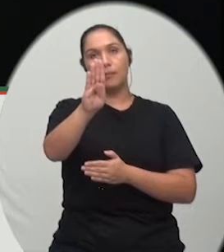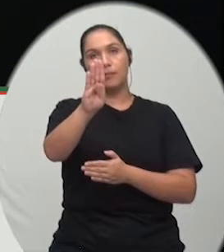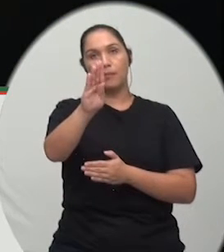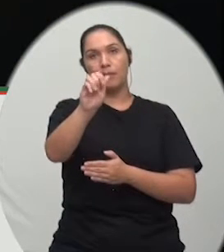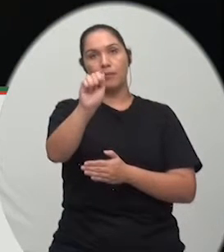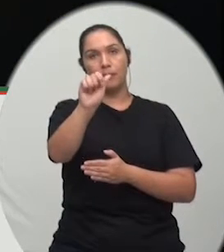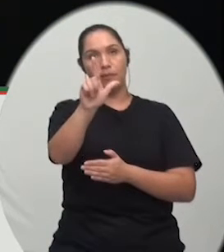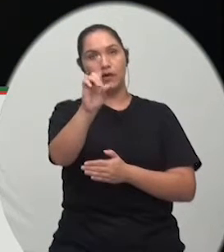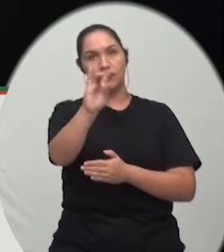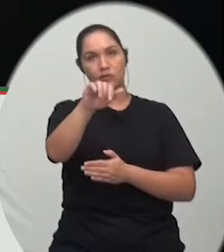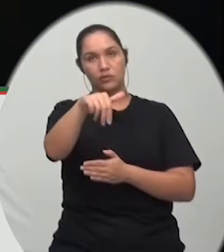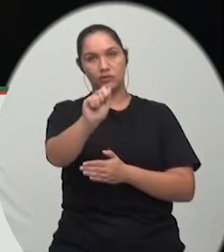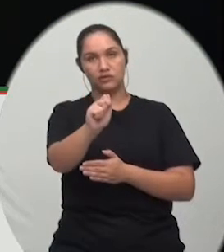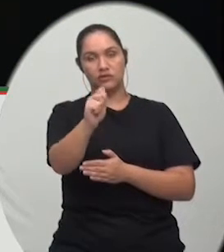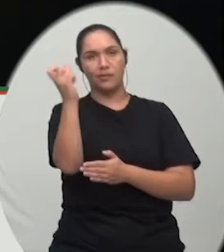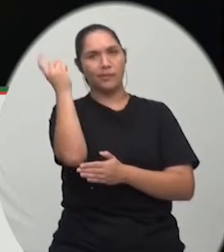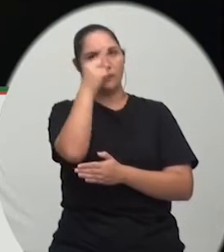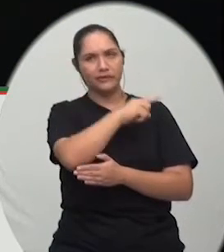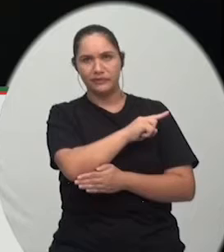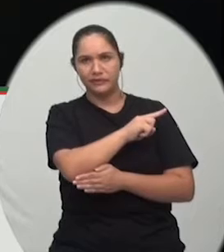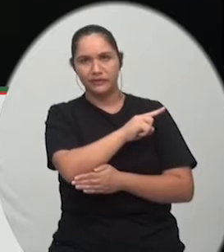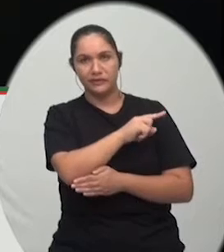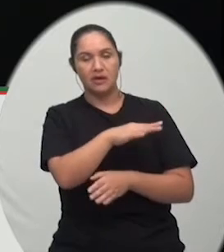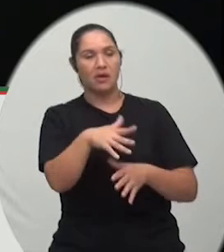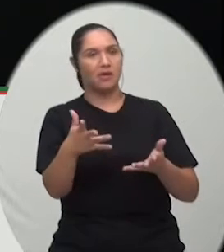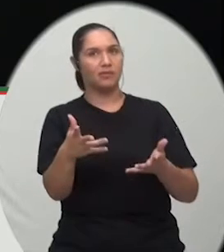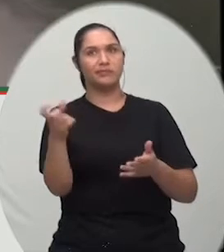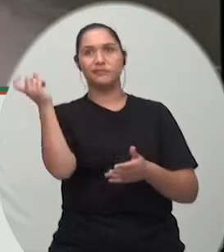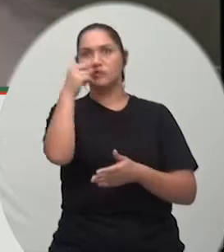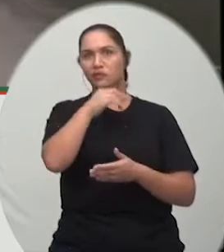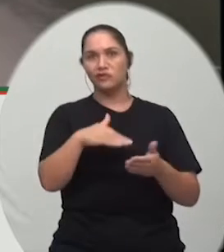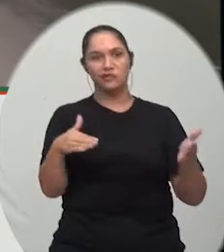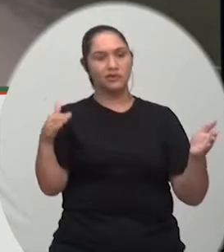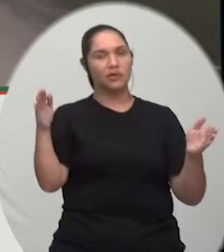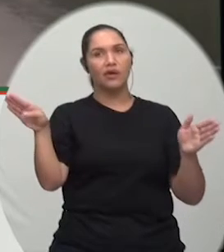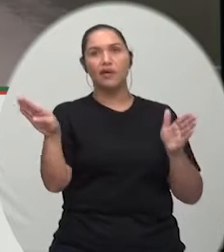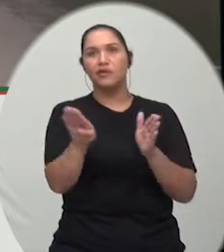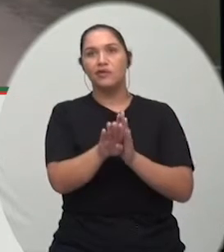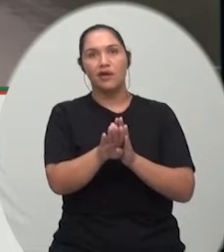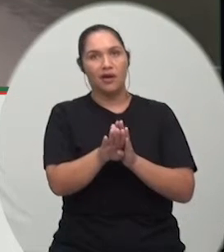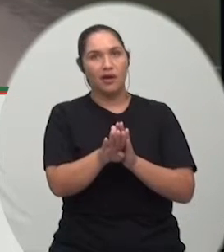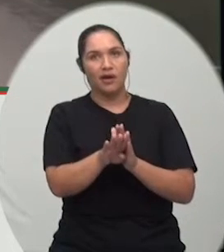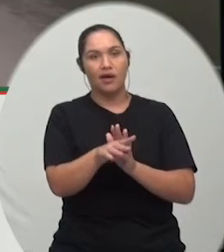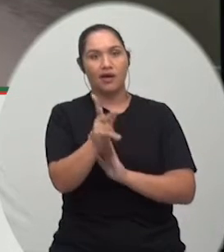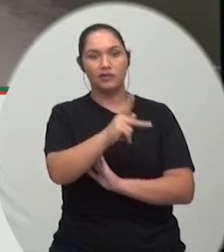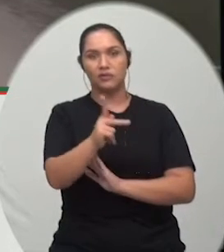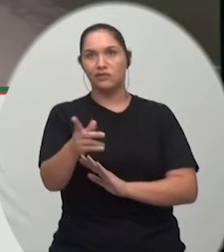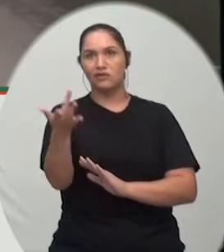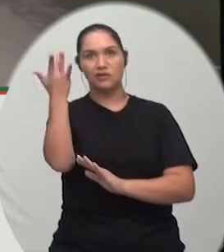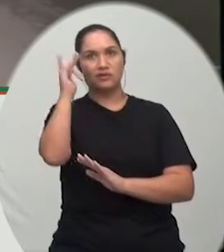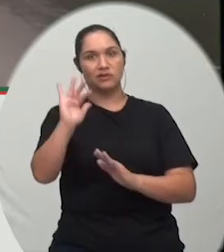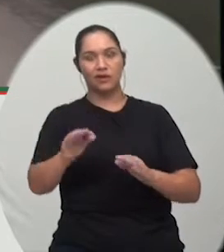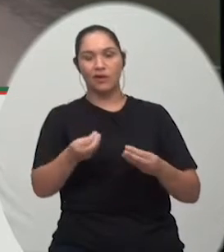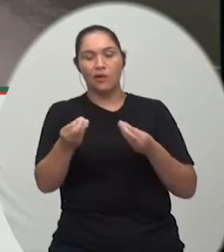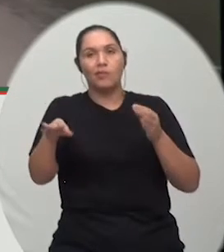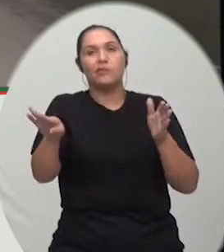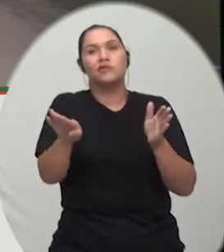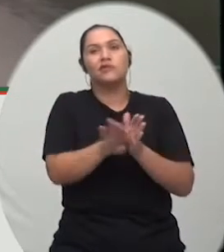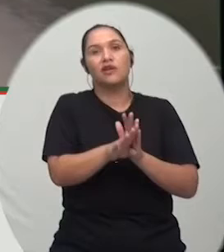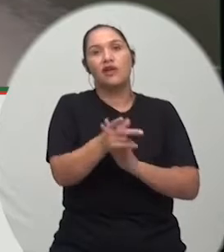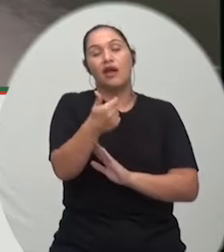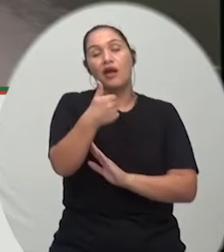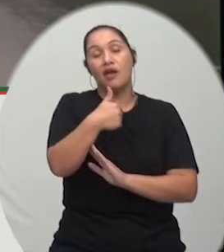de trator, né, as professoras estão fazendo milagre, existem verdadeiras crateras, algumas vão aparecer ali. Fomos informados que a